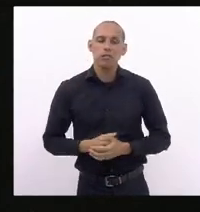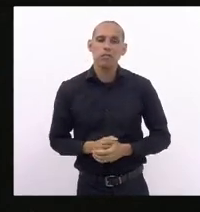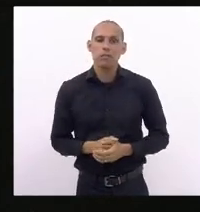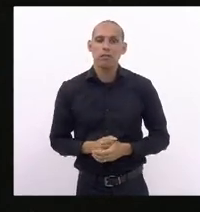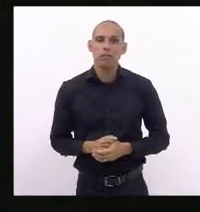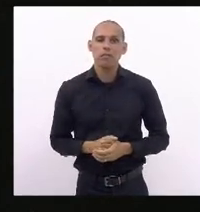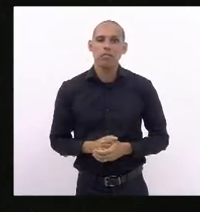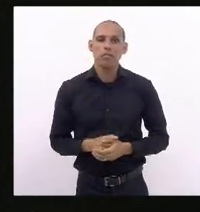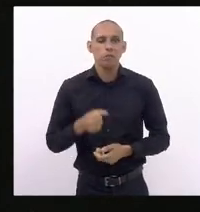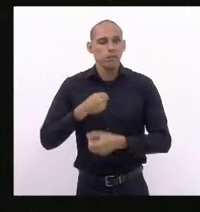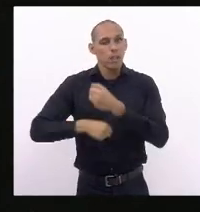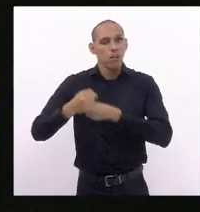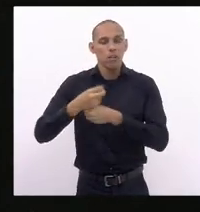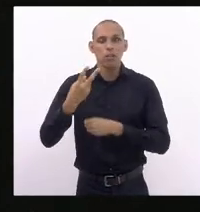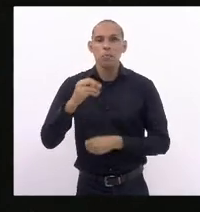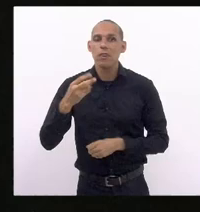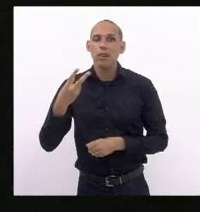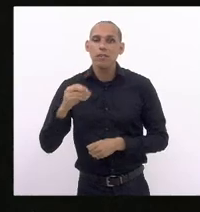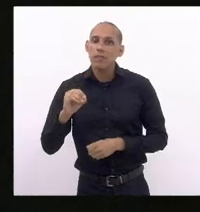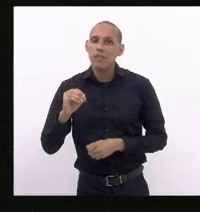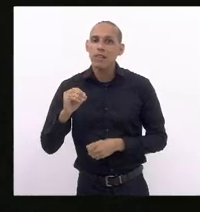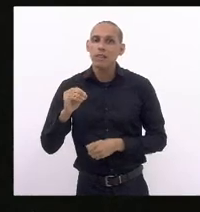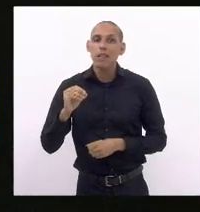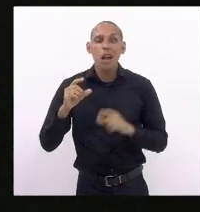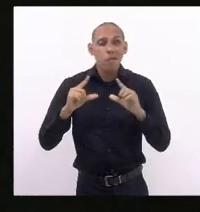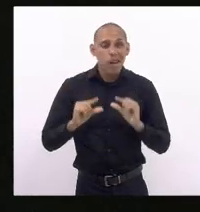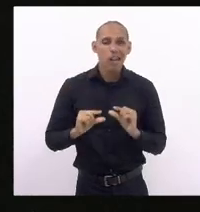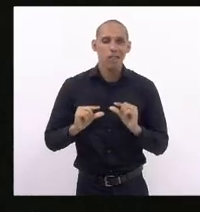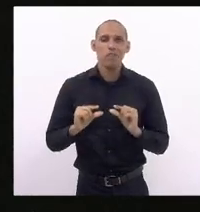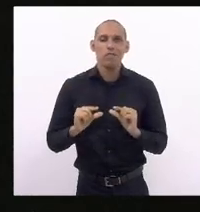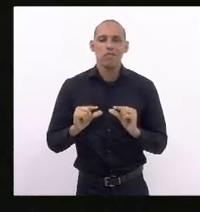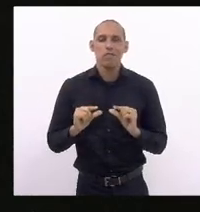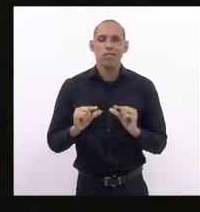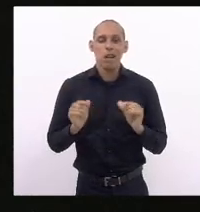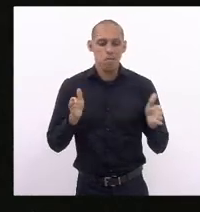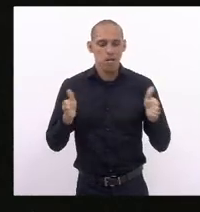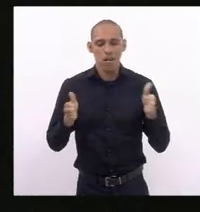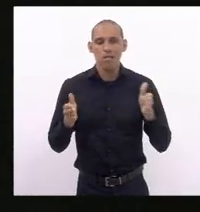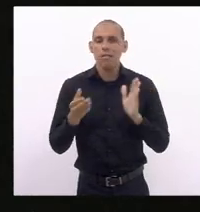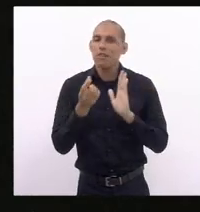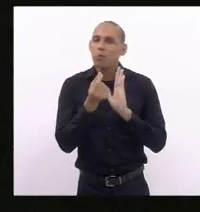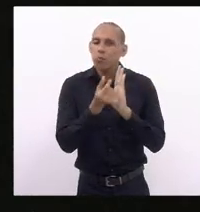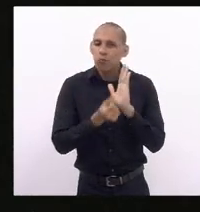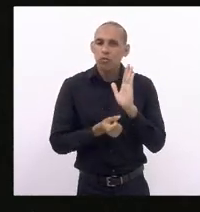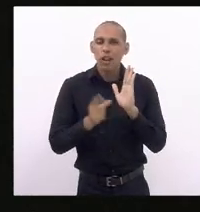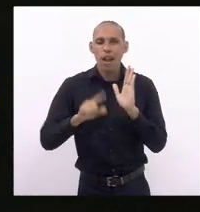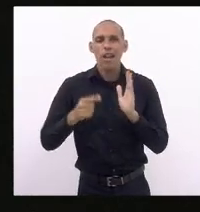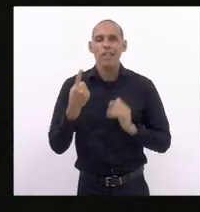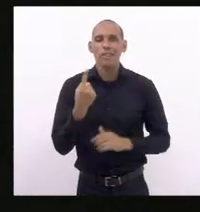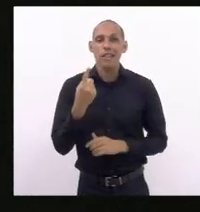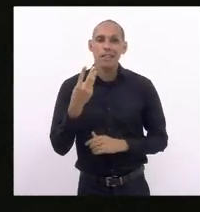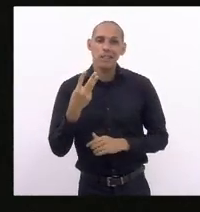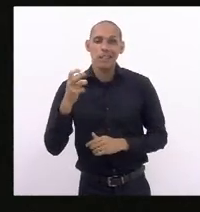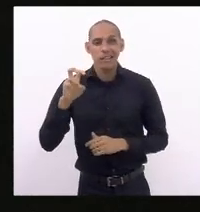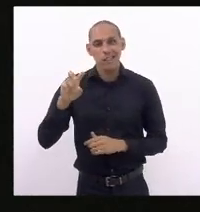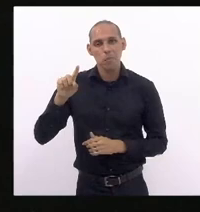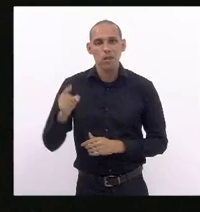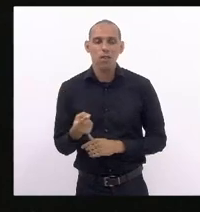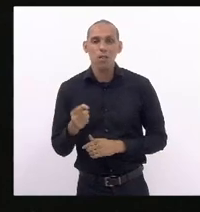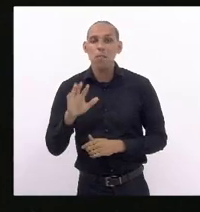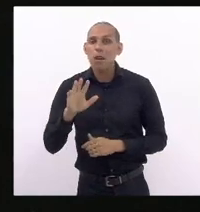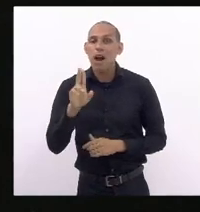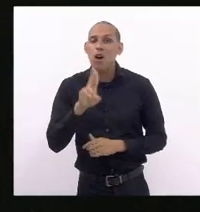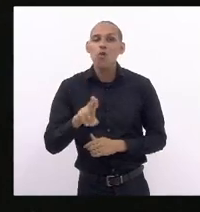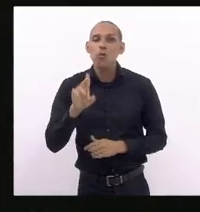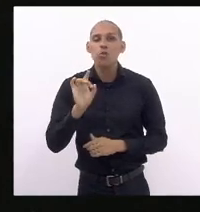Em 2020, esse número foi menor. A previsão orçamentária era de 135 milhões, mas